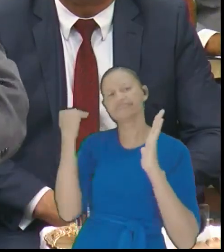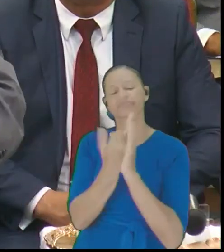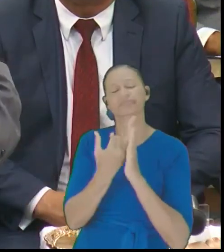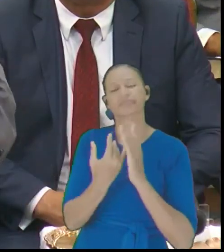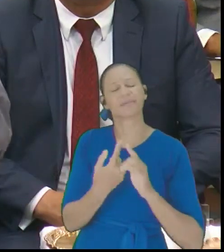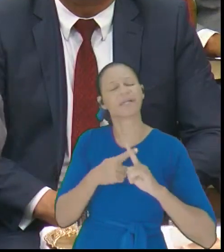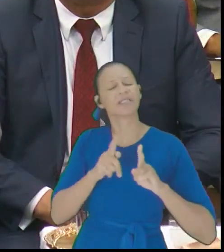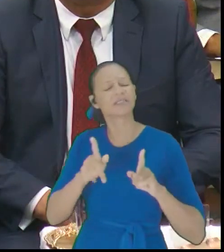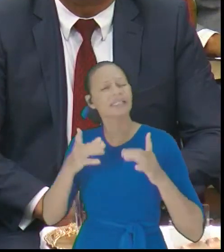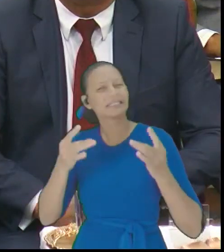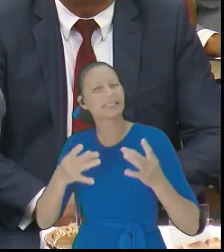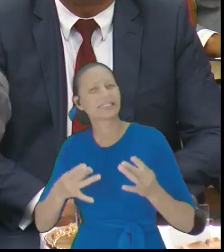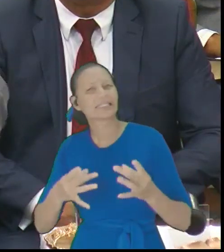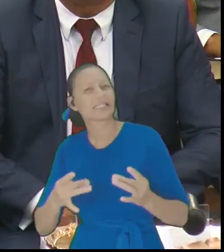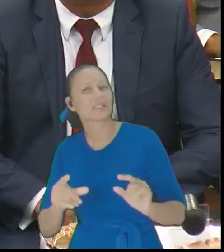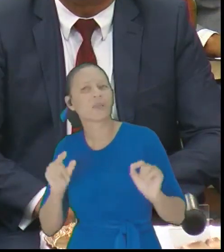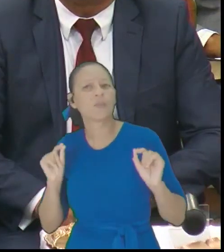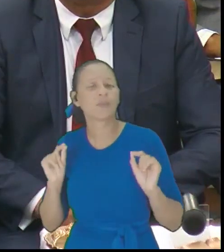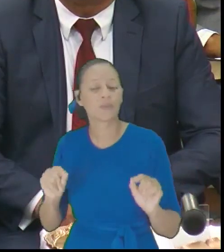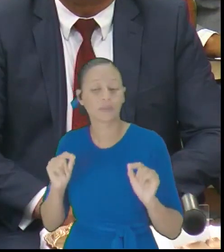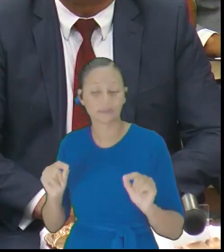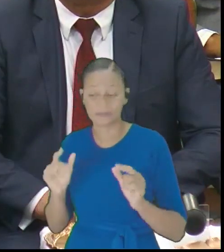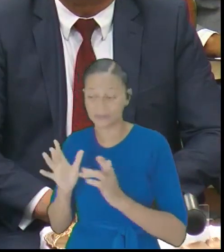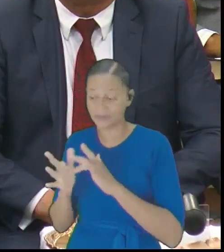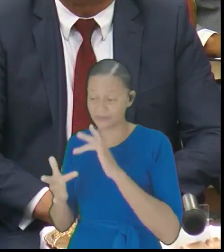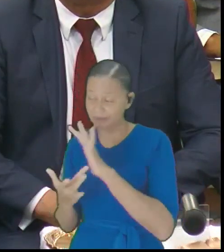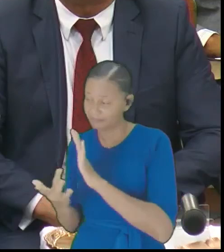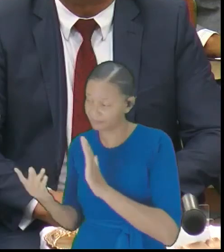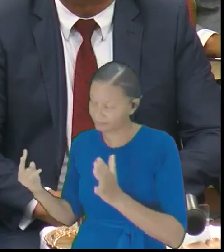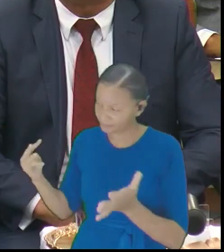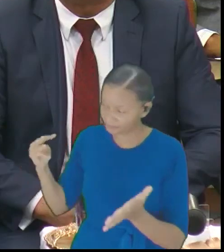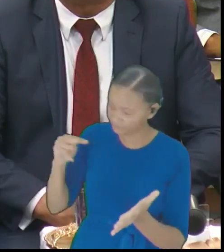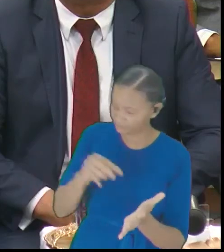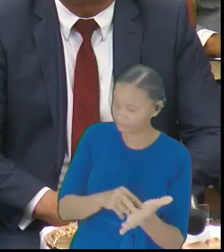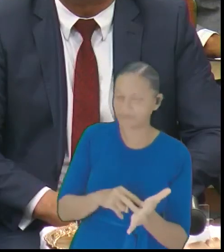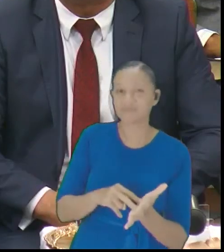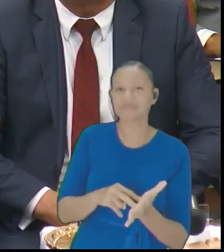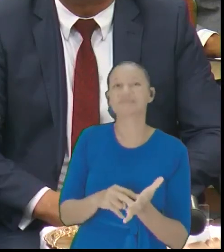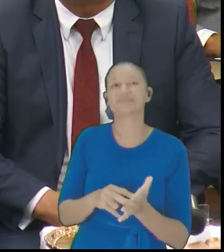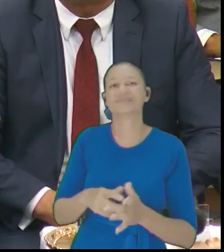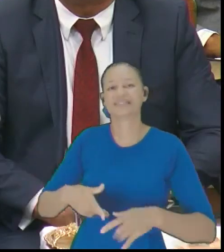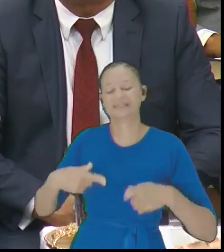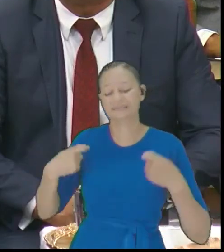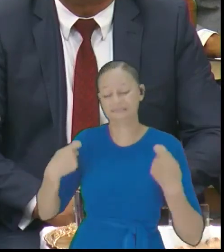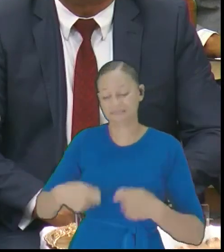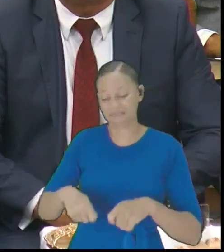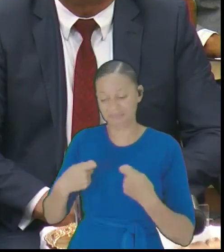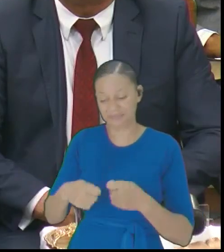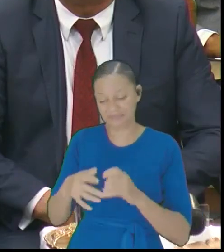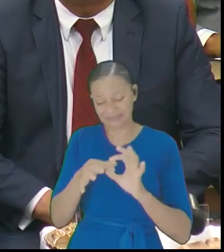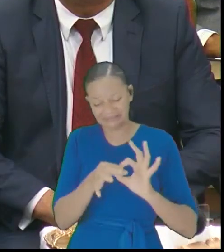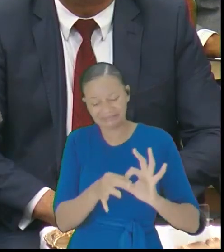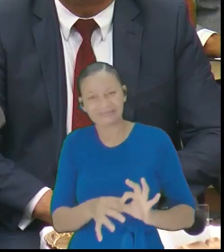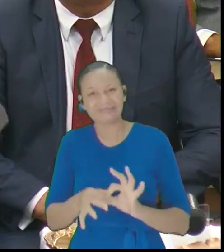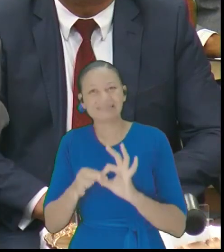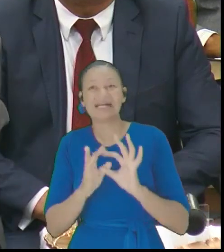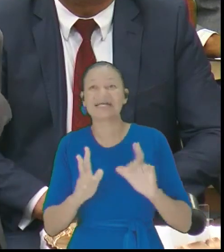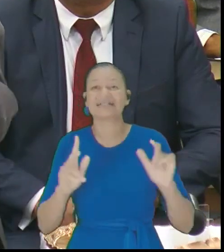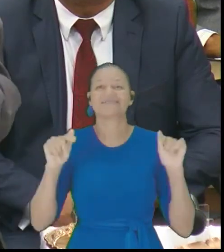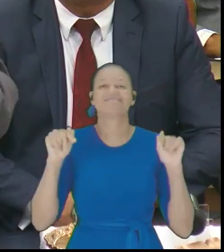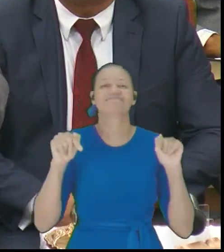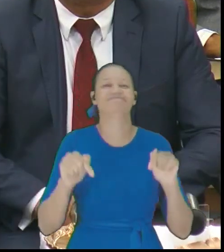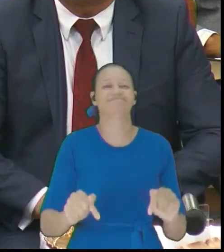outro detalhe. O que foi? Para ele vir, Deus precisava estar em aliança aqui.